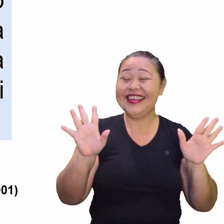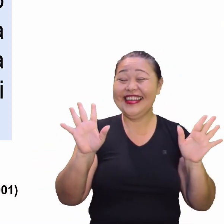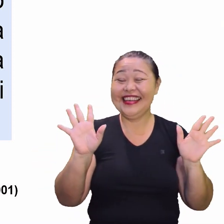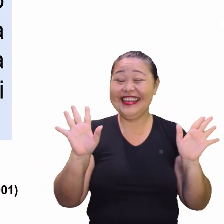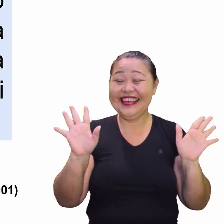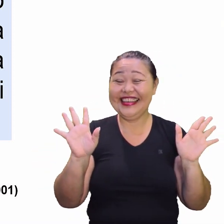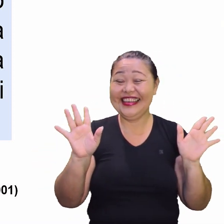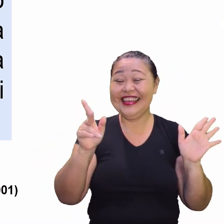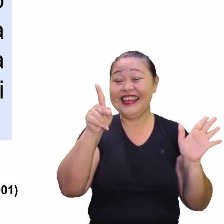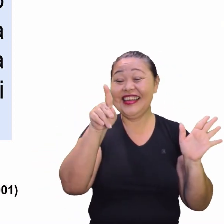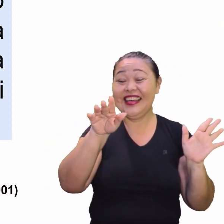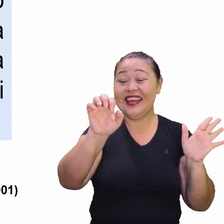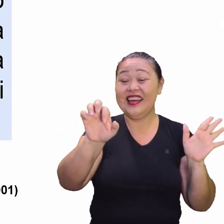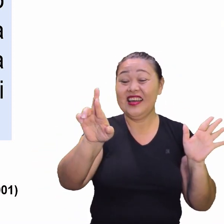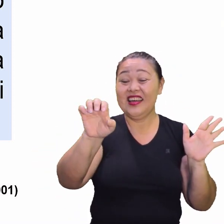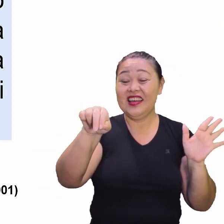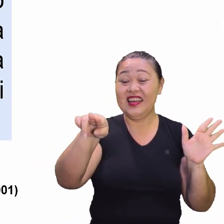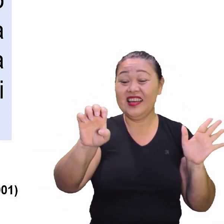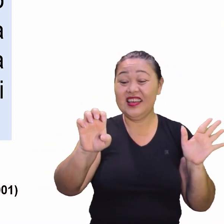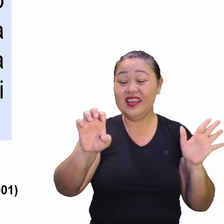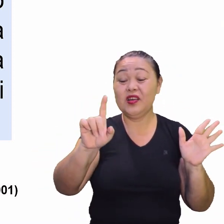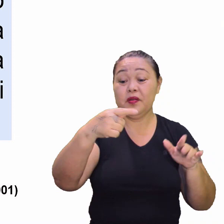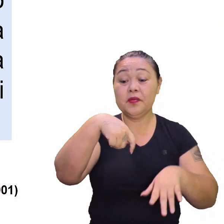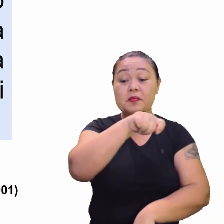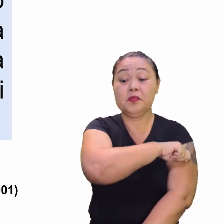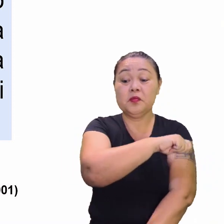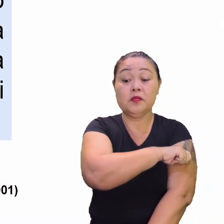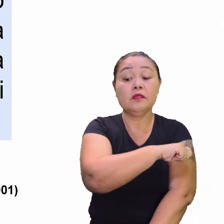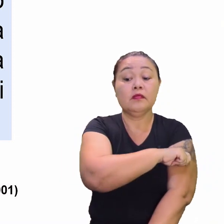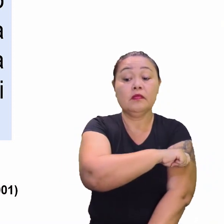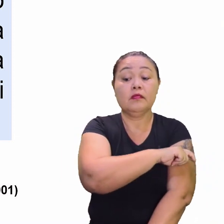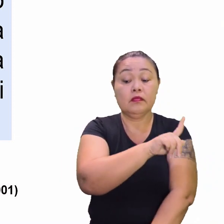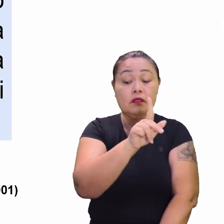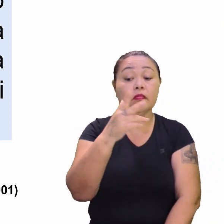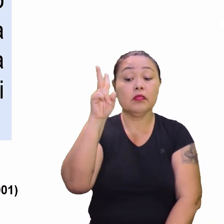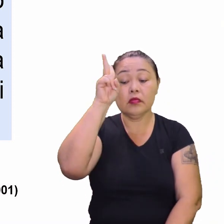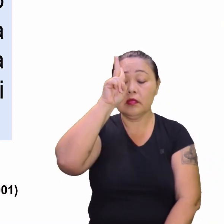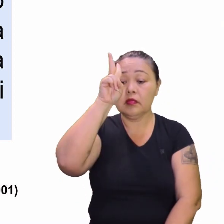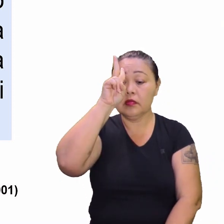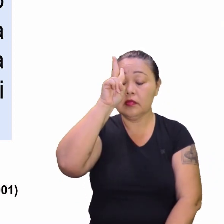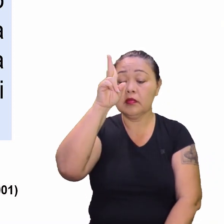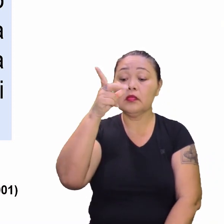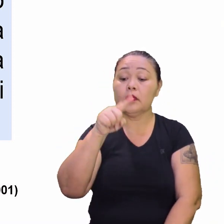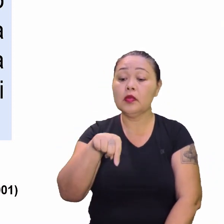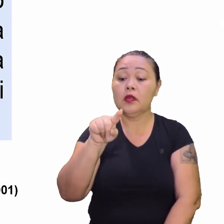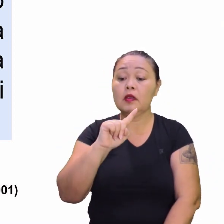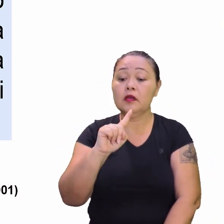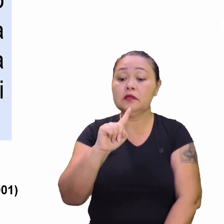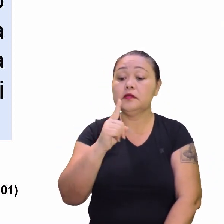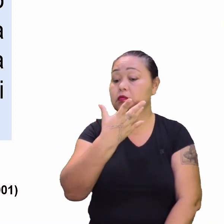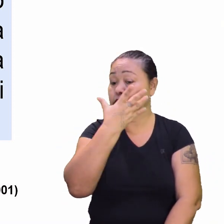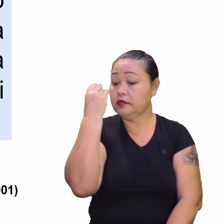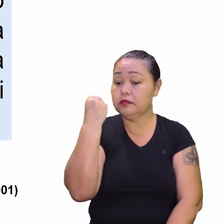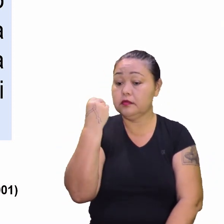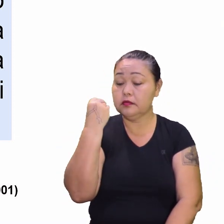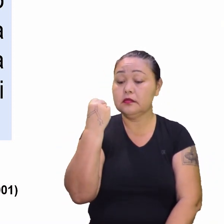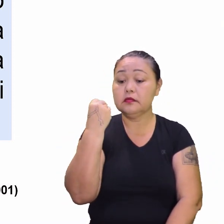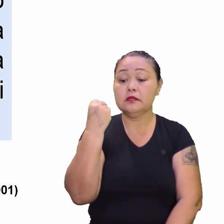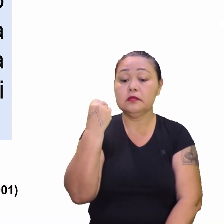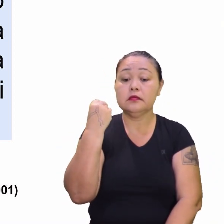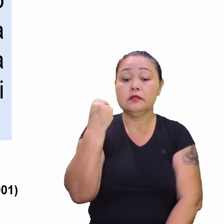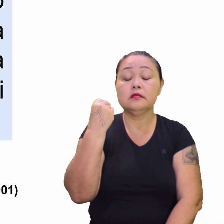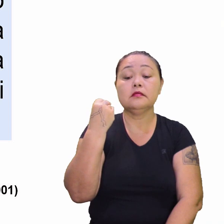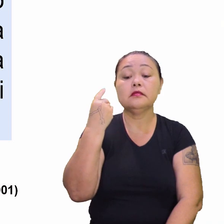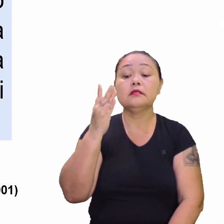lá. Perene, pro aluno, sim, ele lembra. Para ele lembrar, né? Com alguns... se esqueceu, né? A gente relembrar, certo.